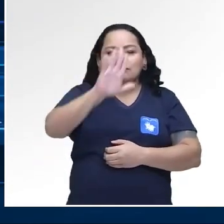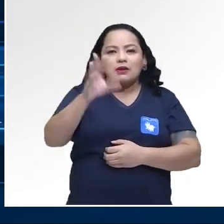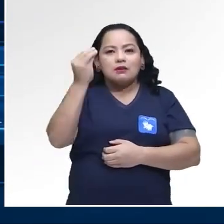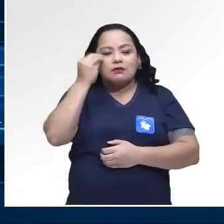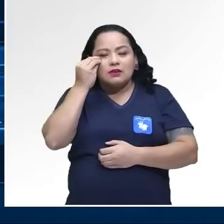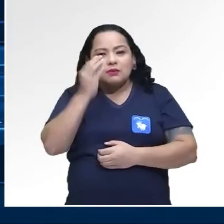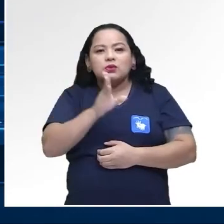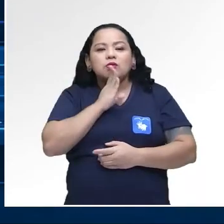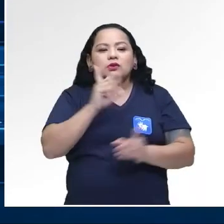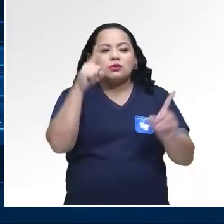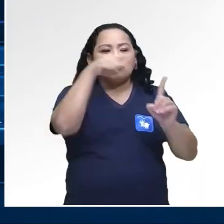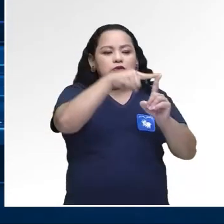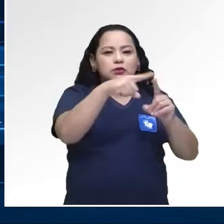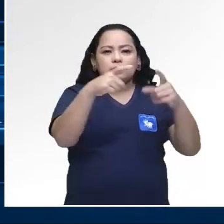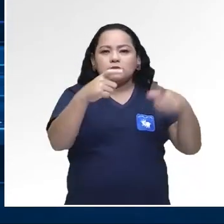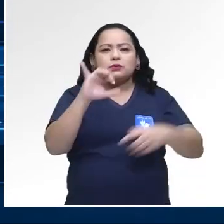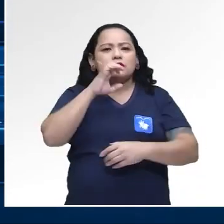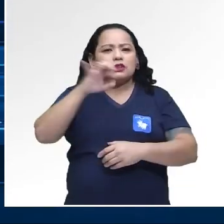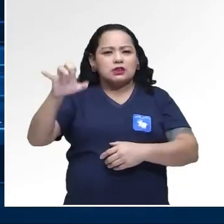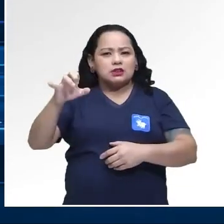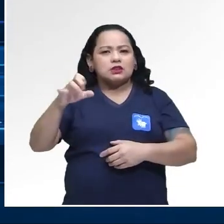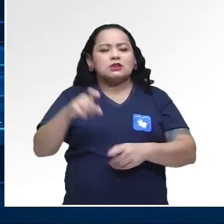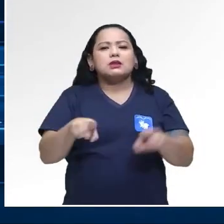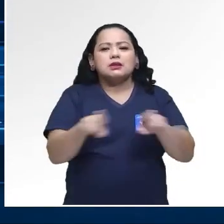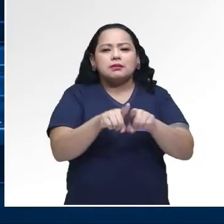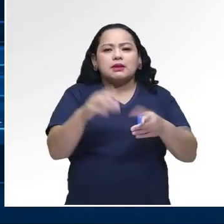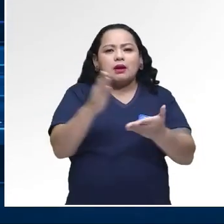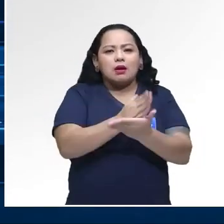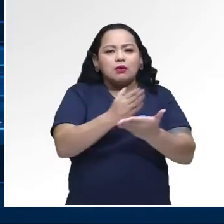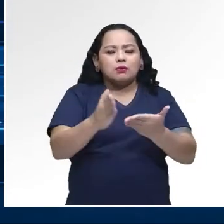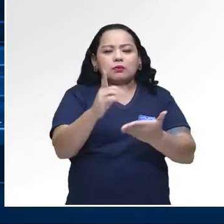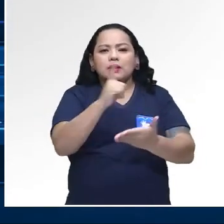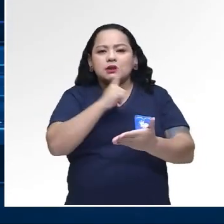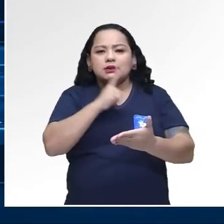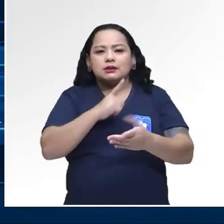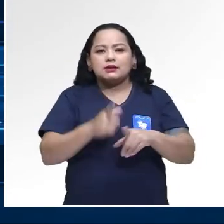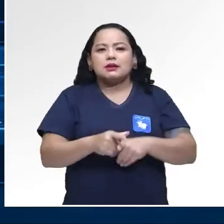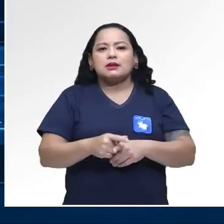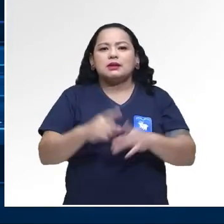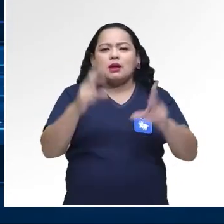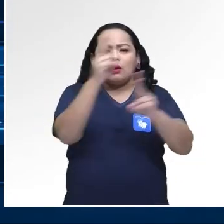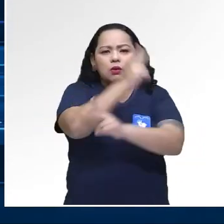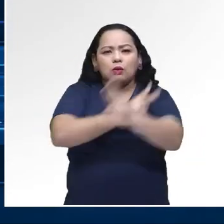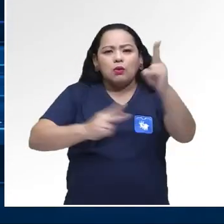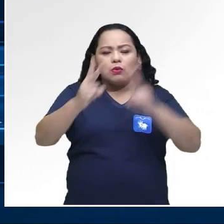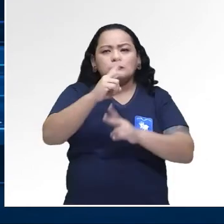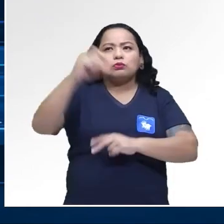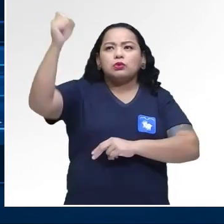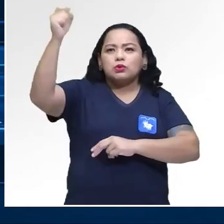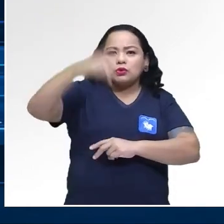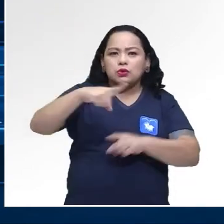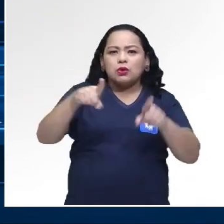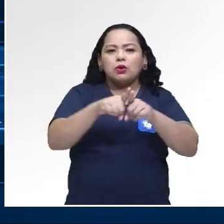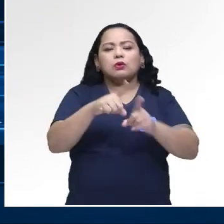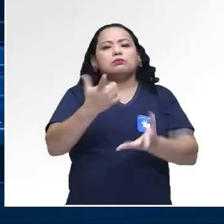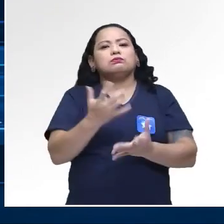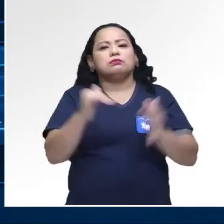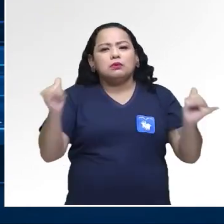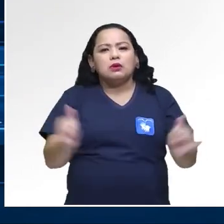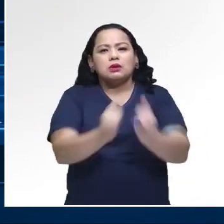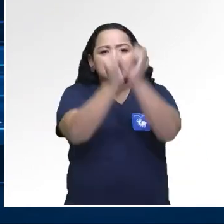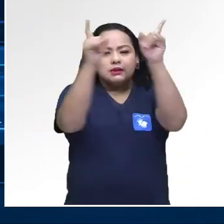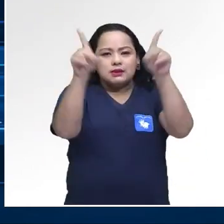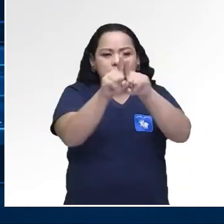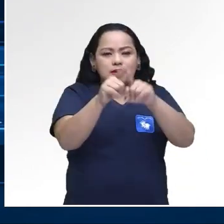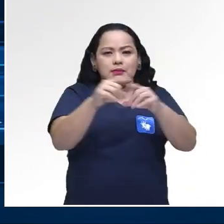os tipos de usinas que existem, né, algumas delas, a usina eólica, a usina solar, a hidrelétrica, a